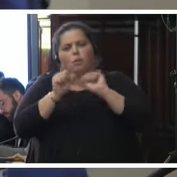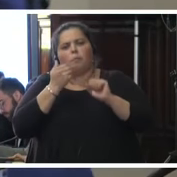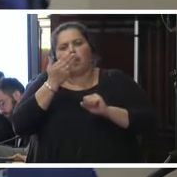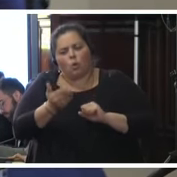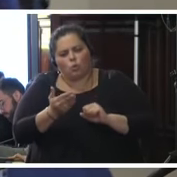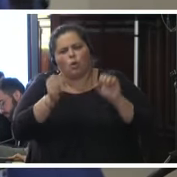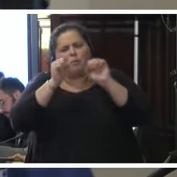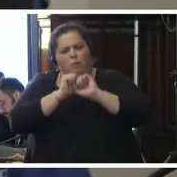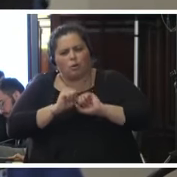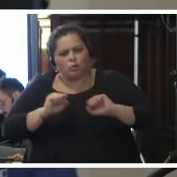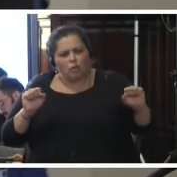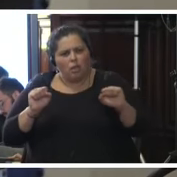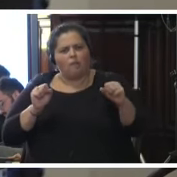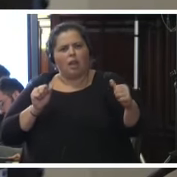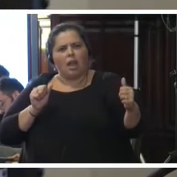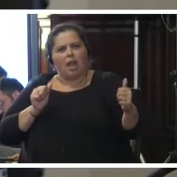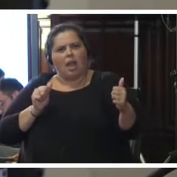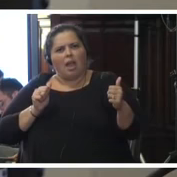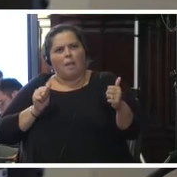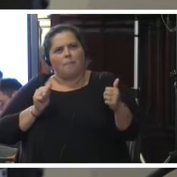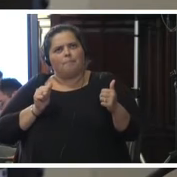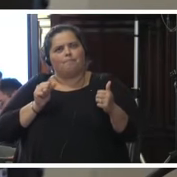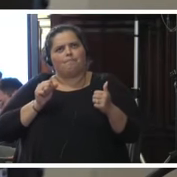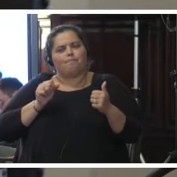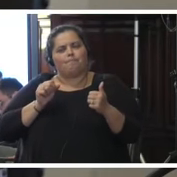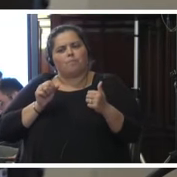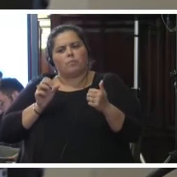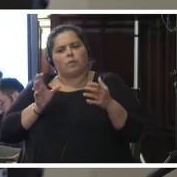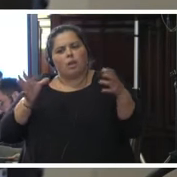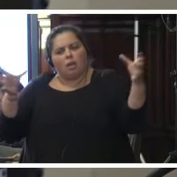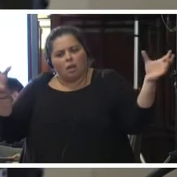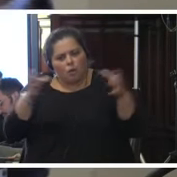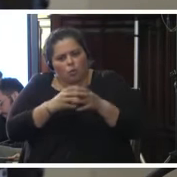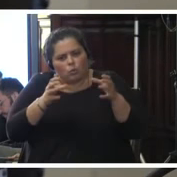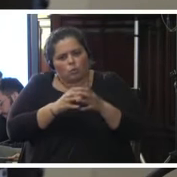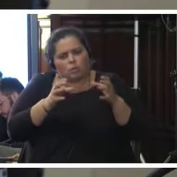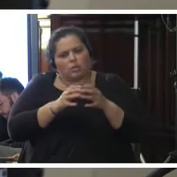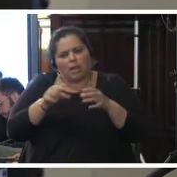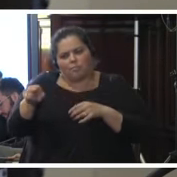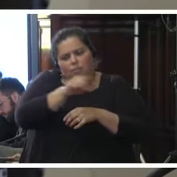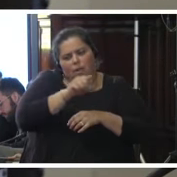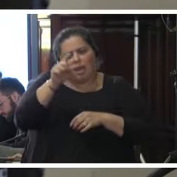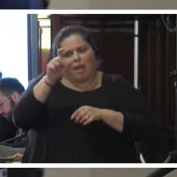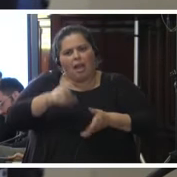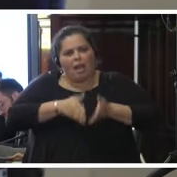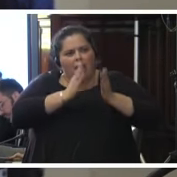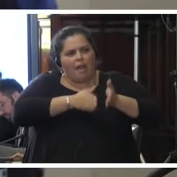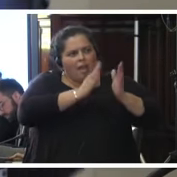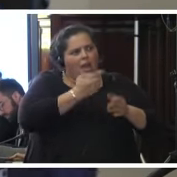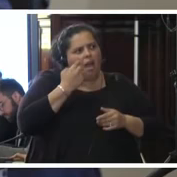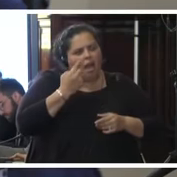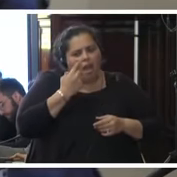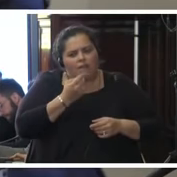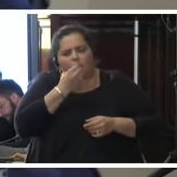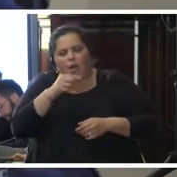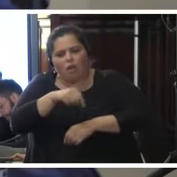15 prédios no filé mignon do Rio e dizer aqui, é porque alguém aqui cometeu um crime, alguém aqui está traficando,